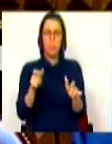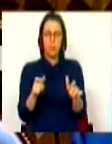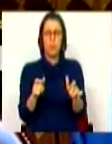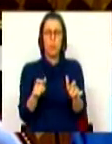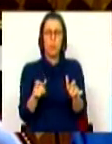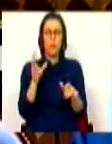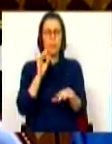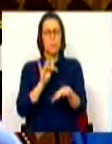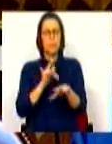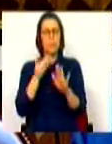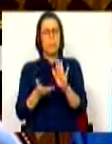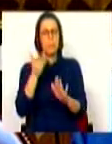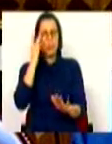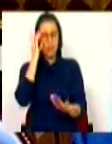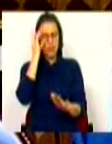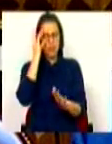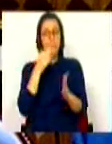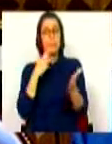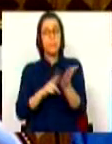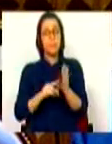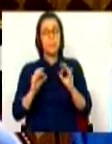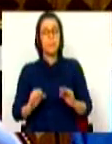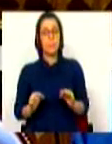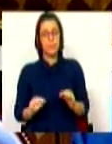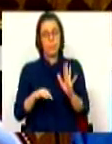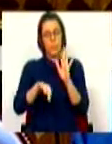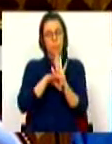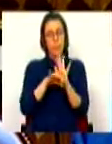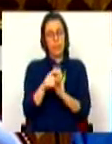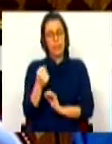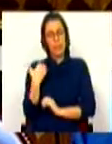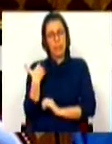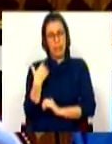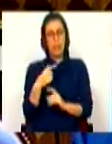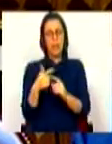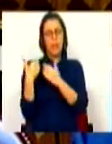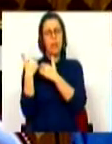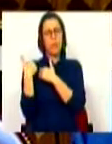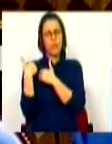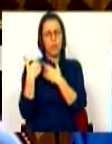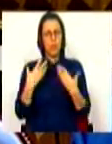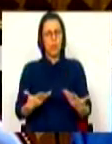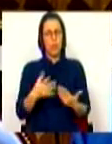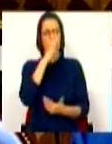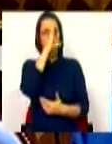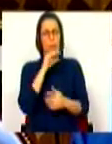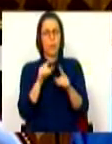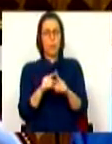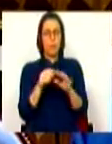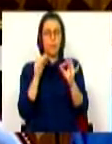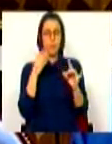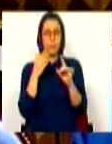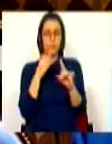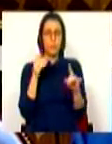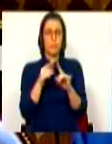de pessoas mais vulneráveis. De facto, as portarias mais recentes da responsabilidade do atual Governo, concretamente